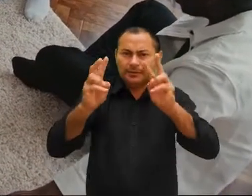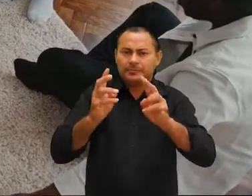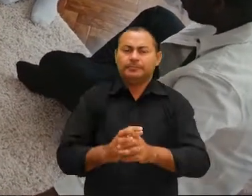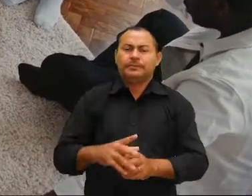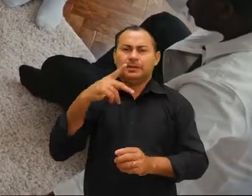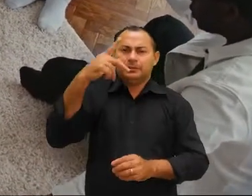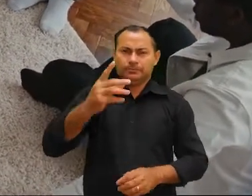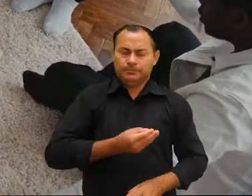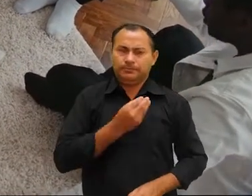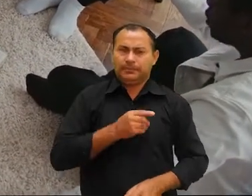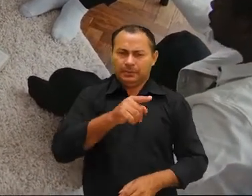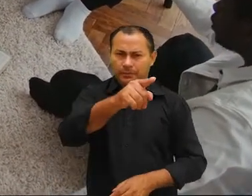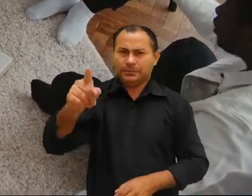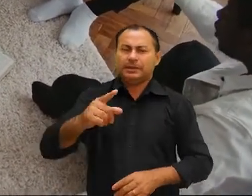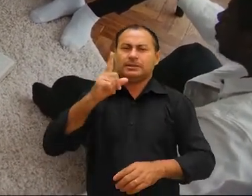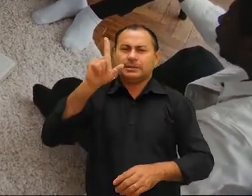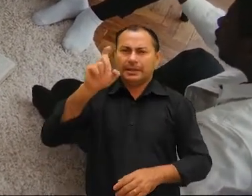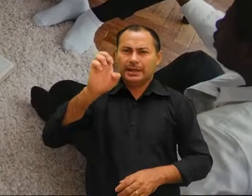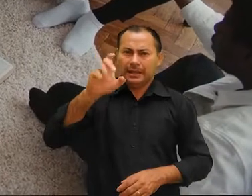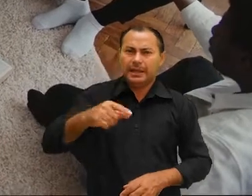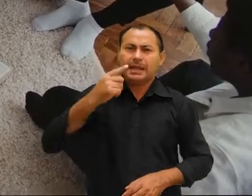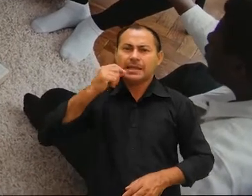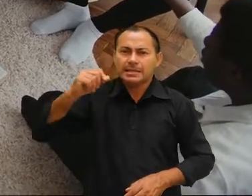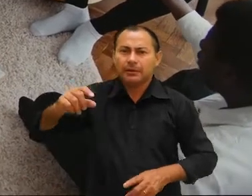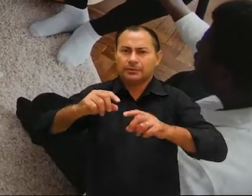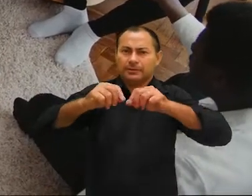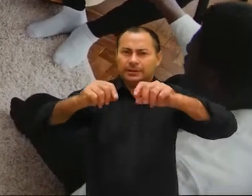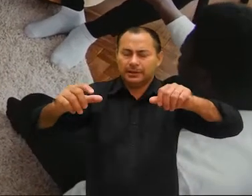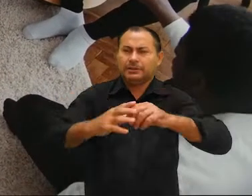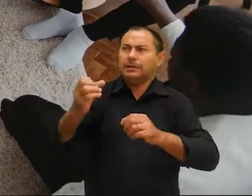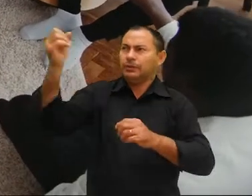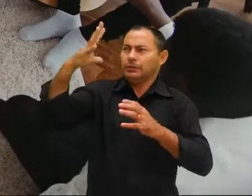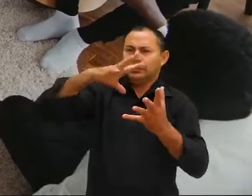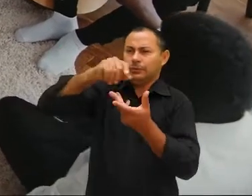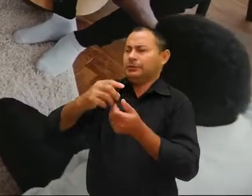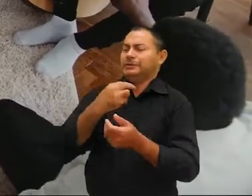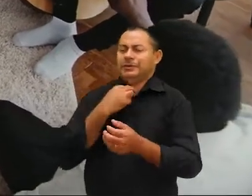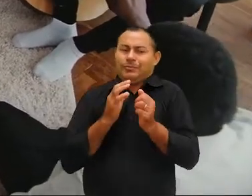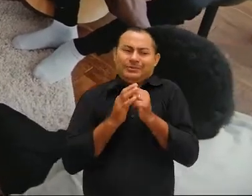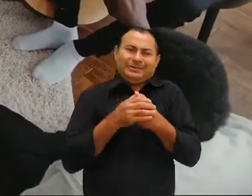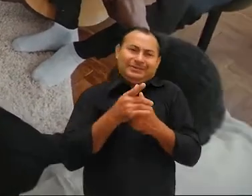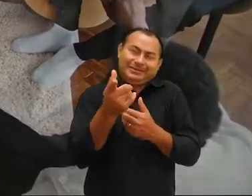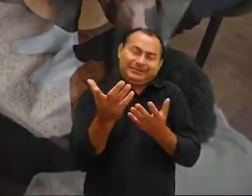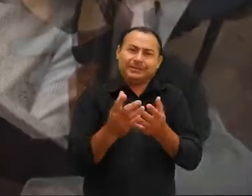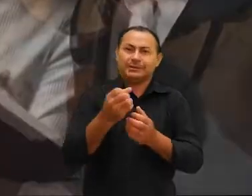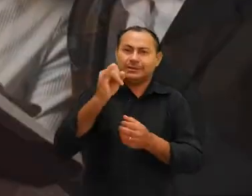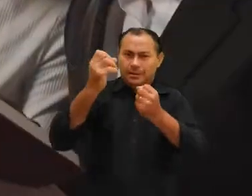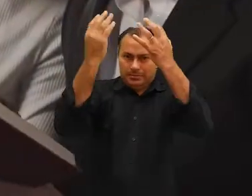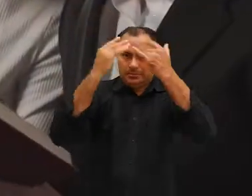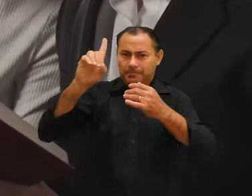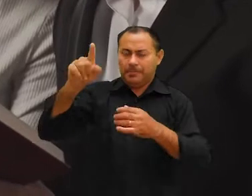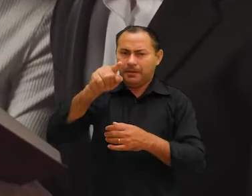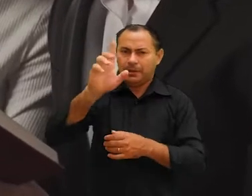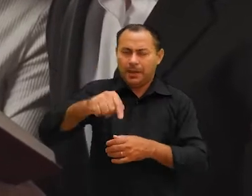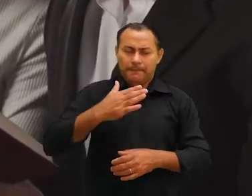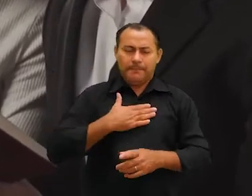bem-aventuranças estiver em suas vidas vocês serão sal da terra e luz do mundo aí será impossível ocultar você se